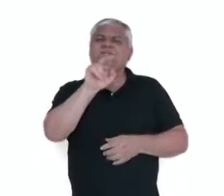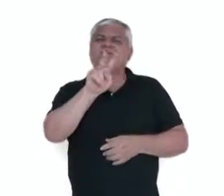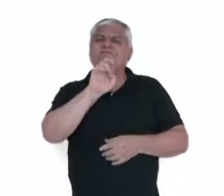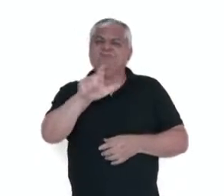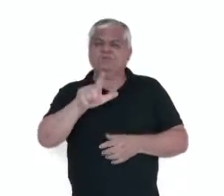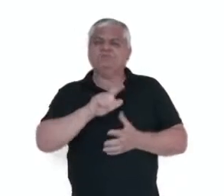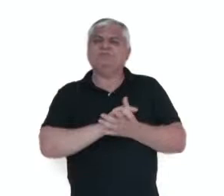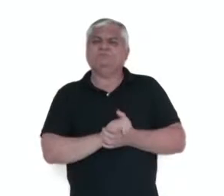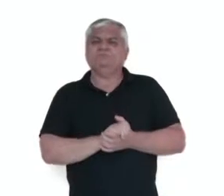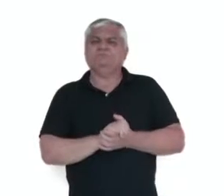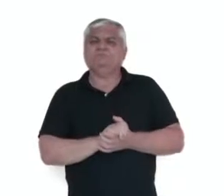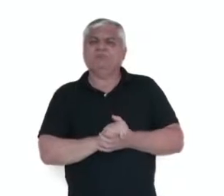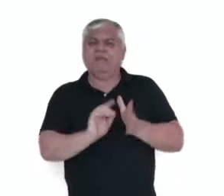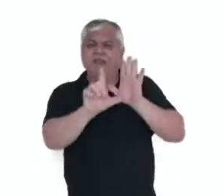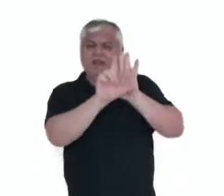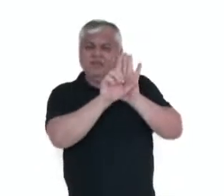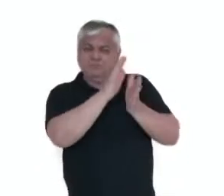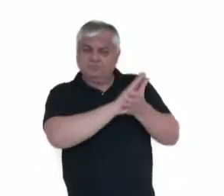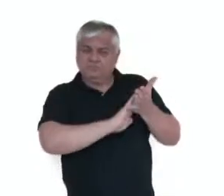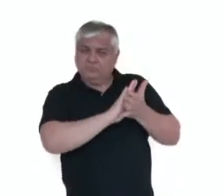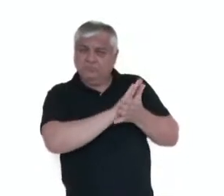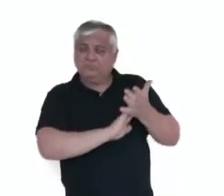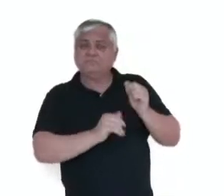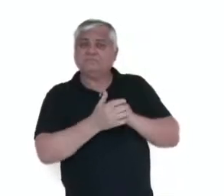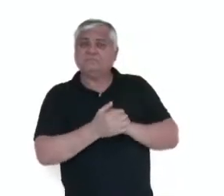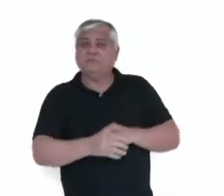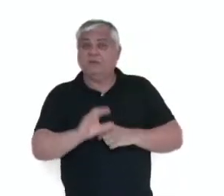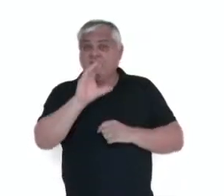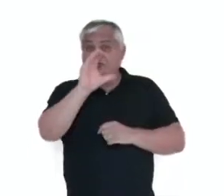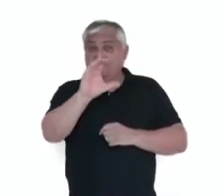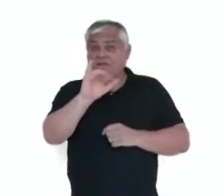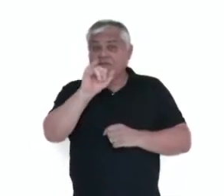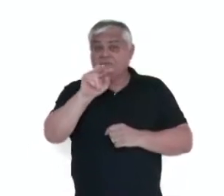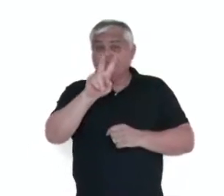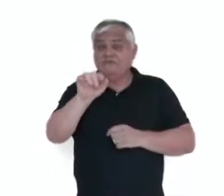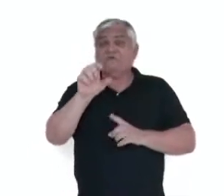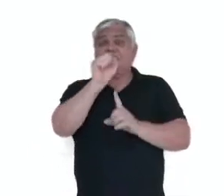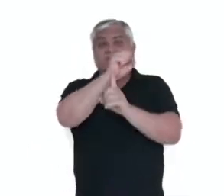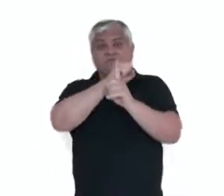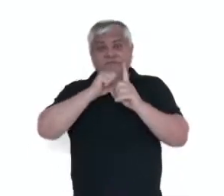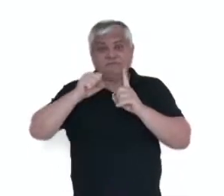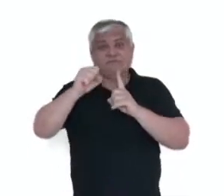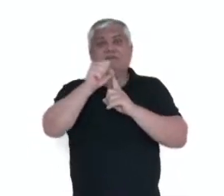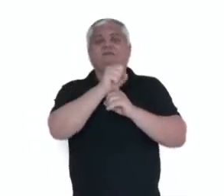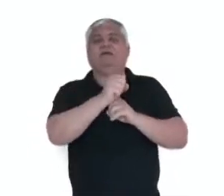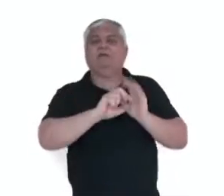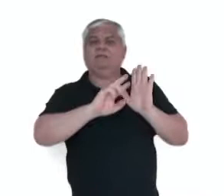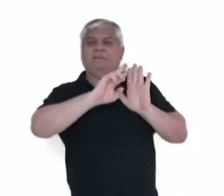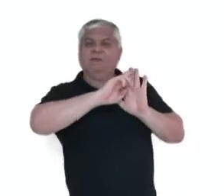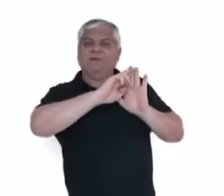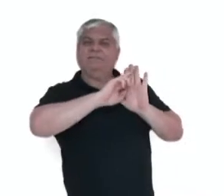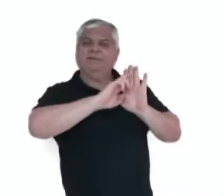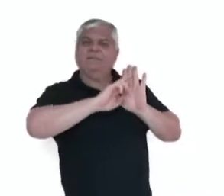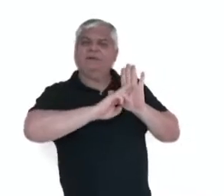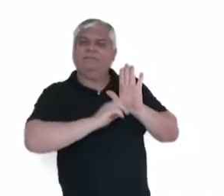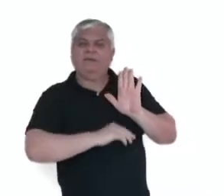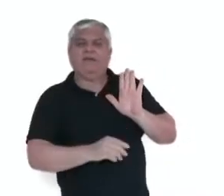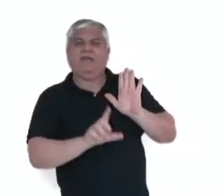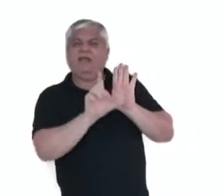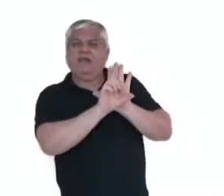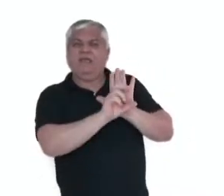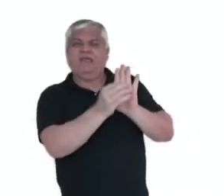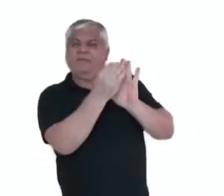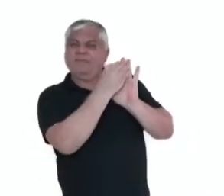estado sem leis, o estado civil representa a sociedade regida por regras e leis que